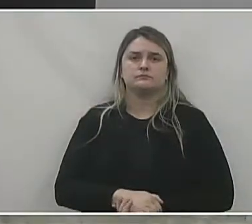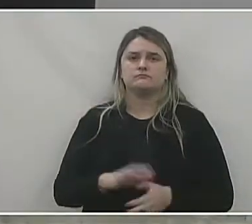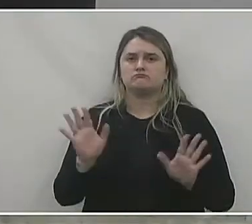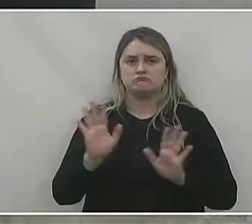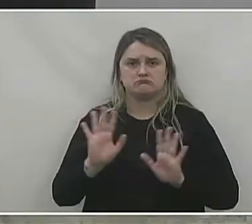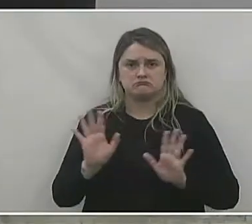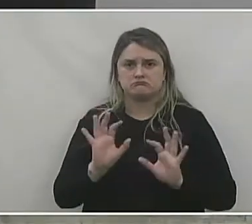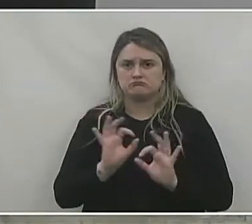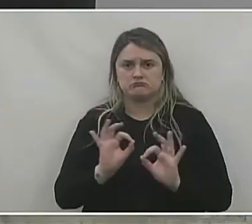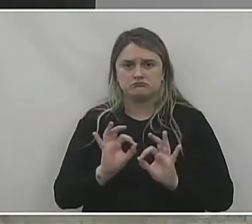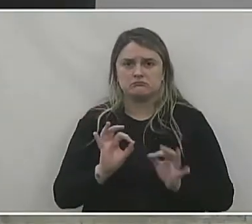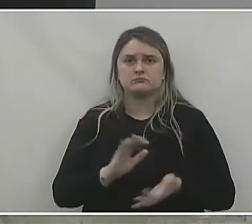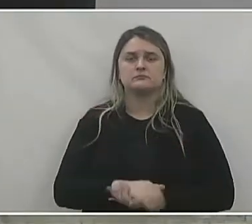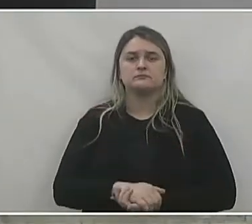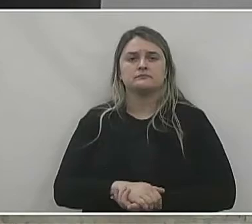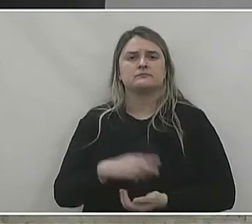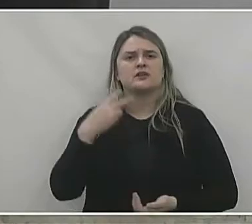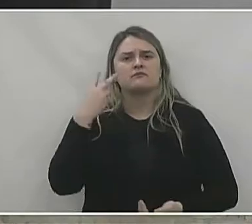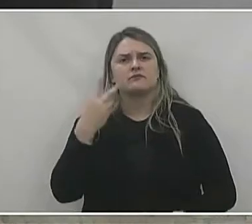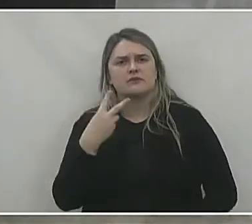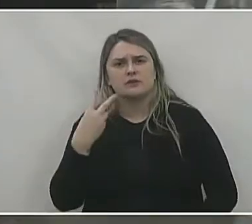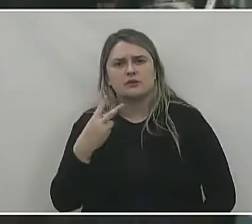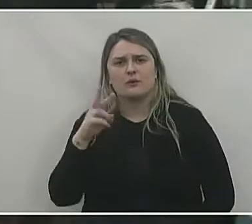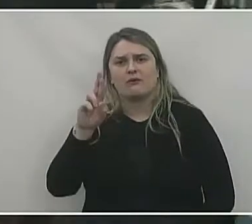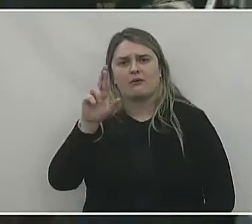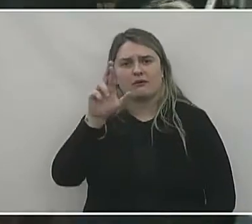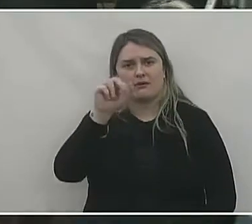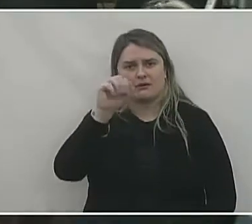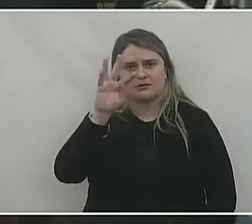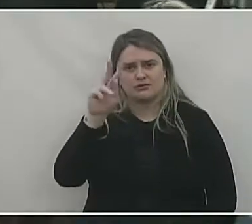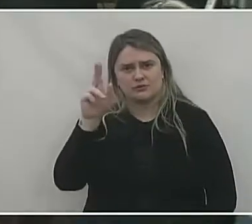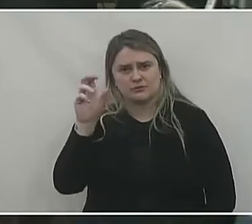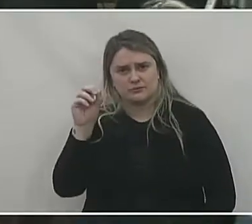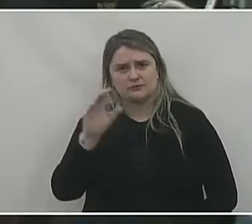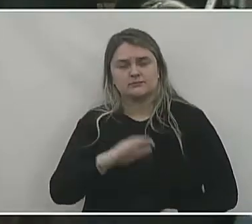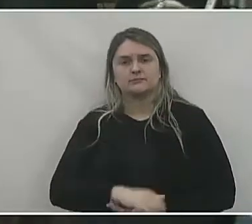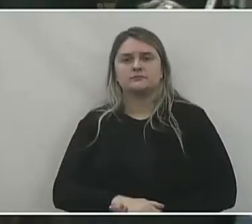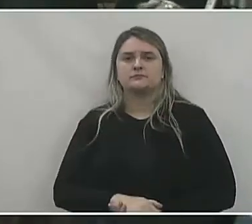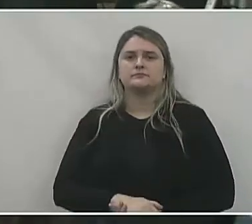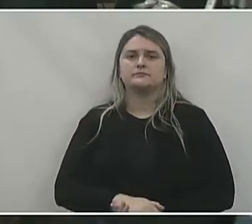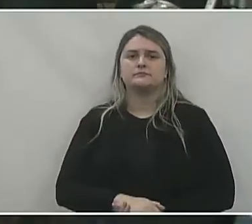Mais ninguém? Vereador Valdir Rático.